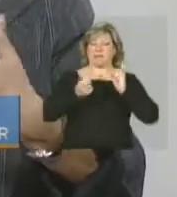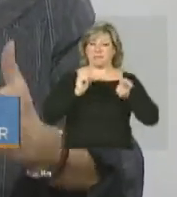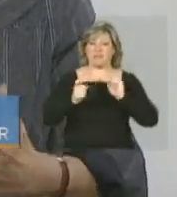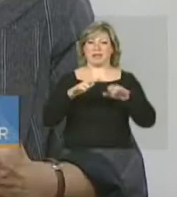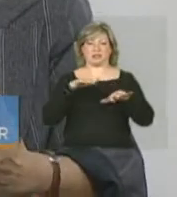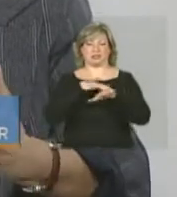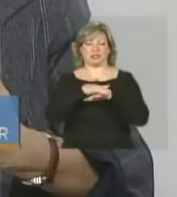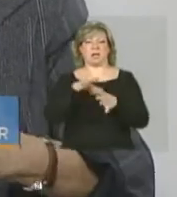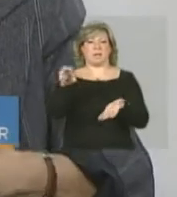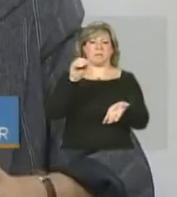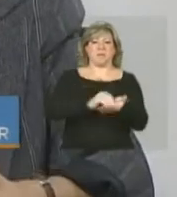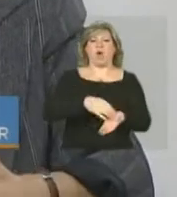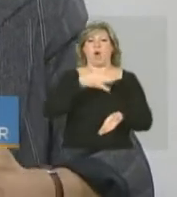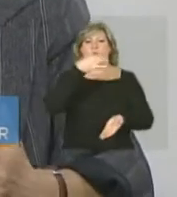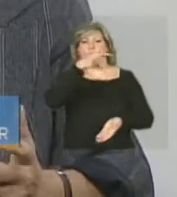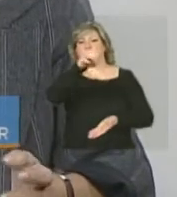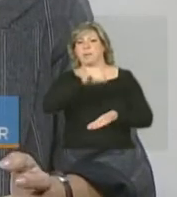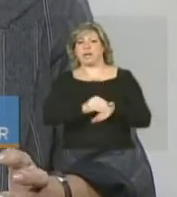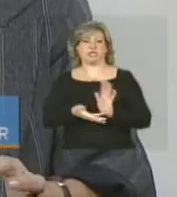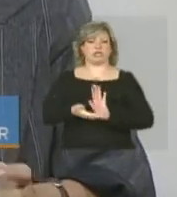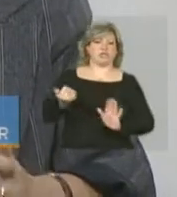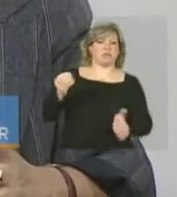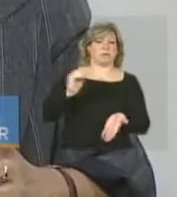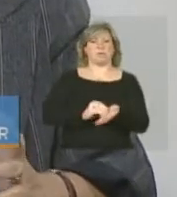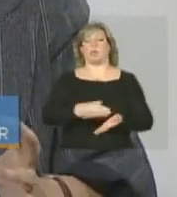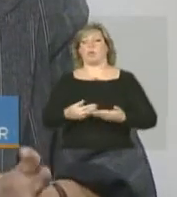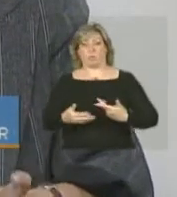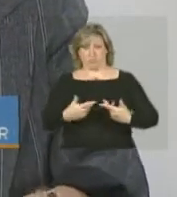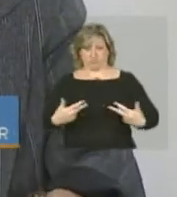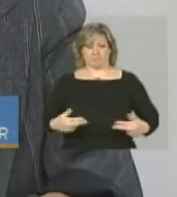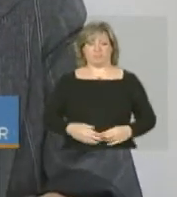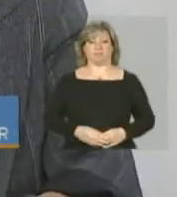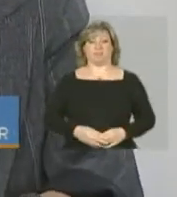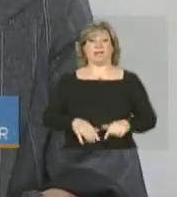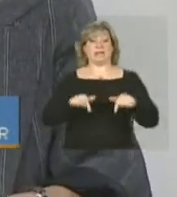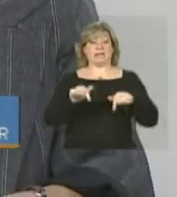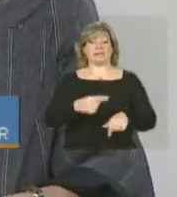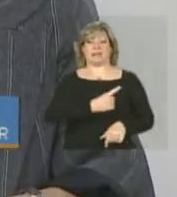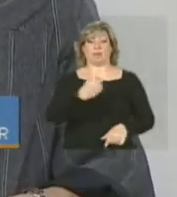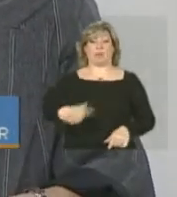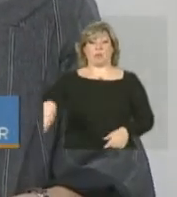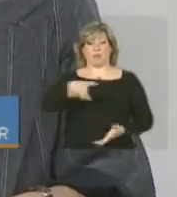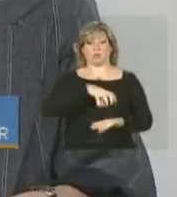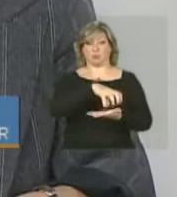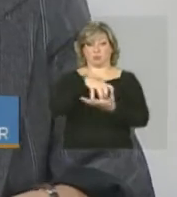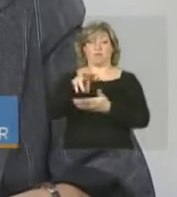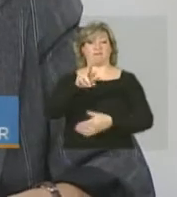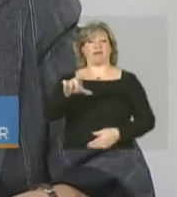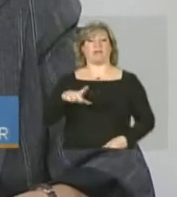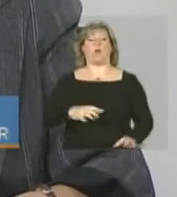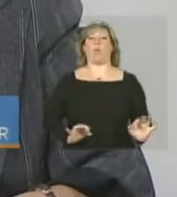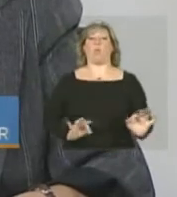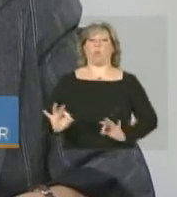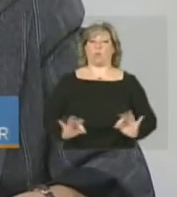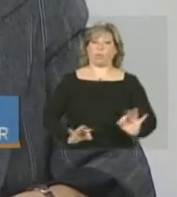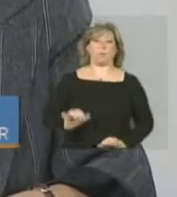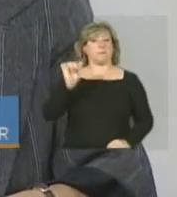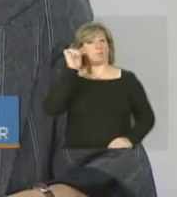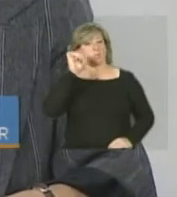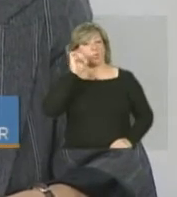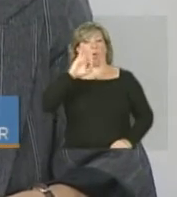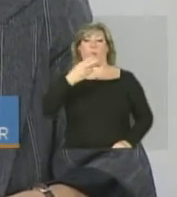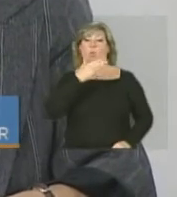de acréscimo, de supressão, etc. E em cada um desses grupos haverá um coordenador ou